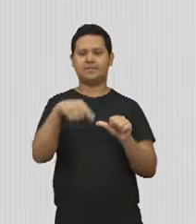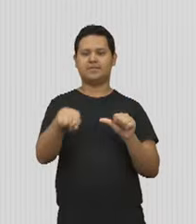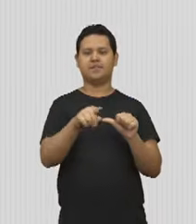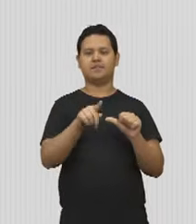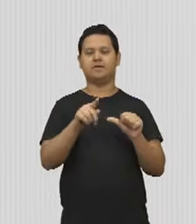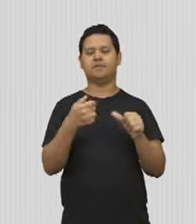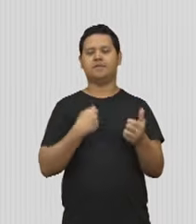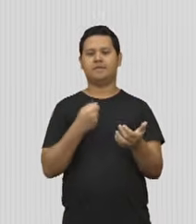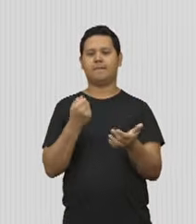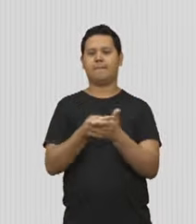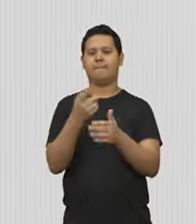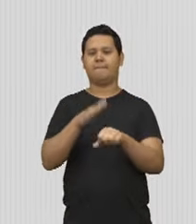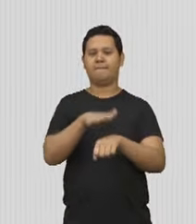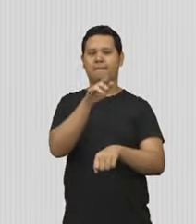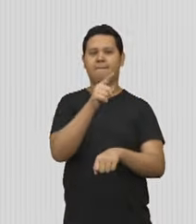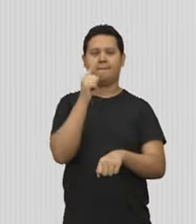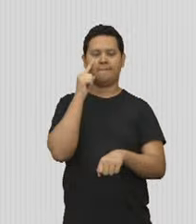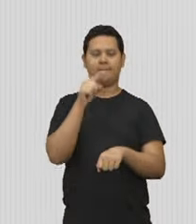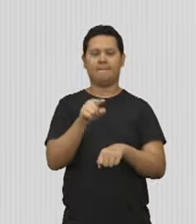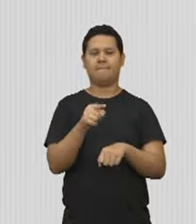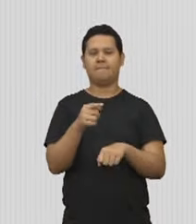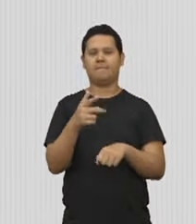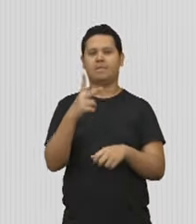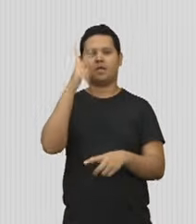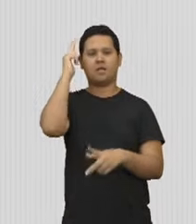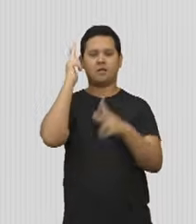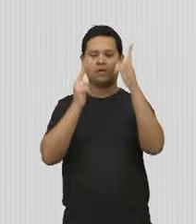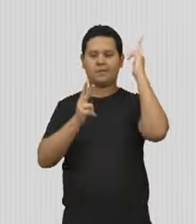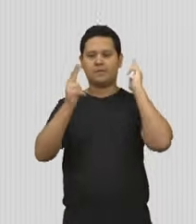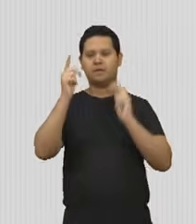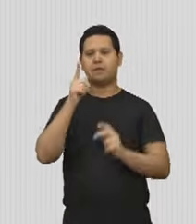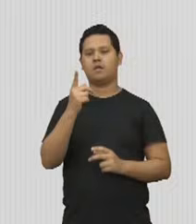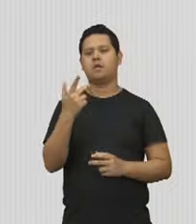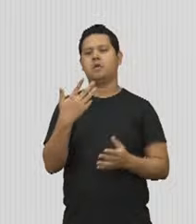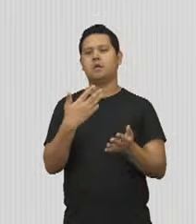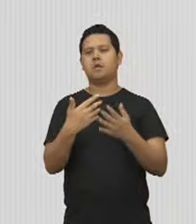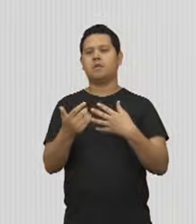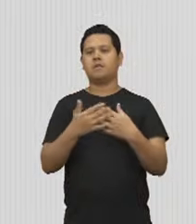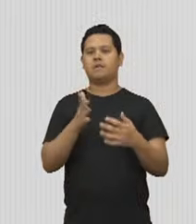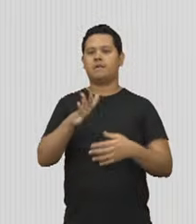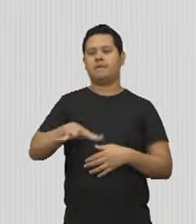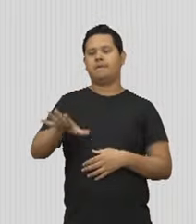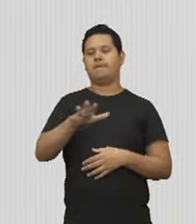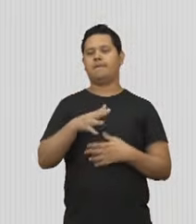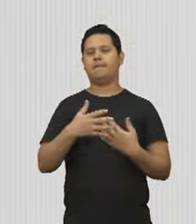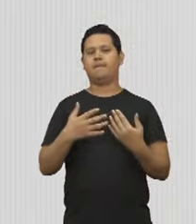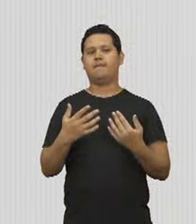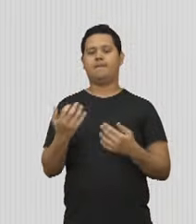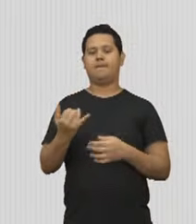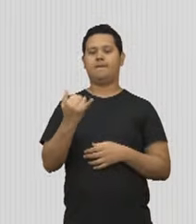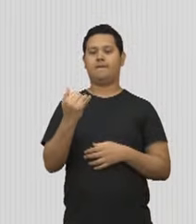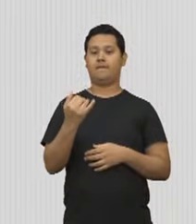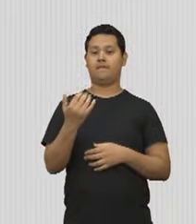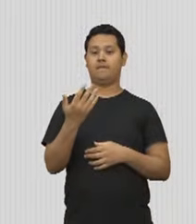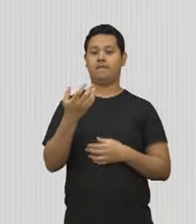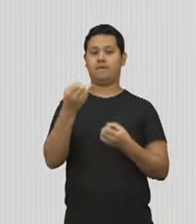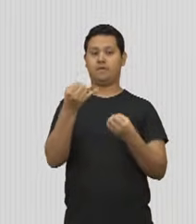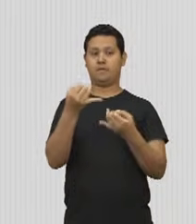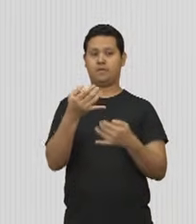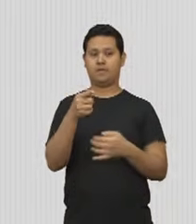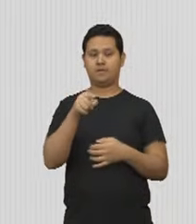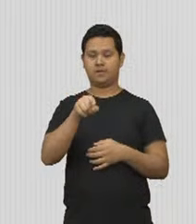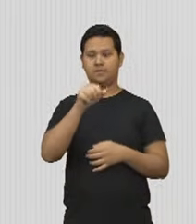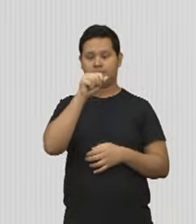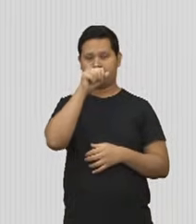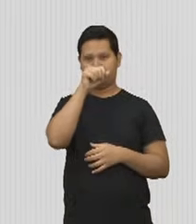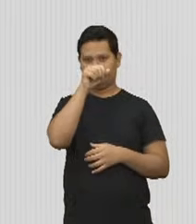vou ter que pagar mais, barbeiro tem que pagar mais, cabeleireiro, sei lá, artesanato, não. Eu vou aqui mencionar para vocês